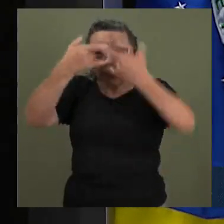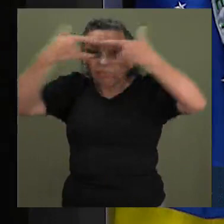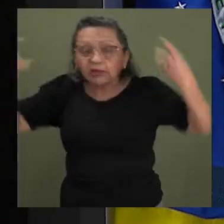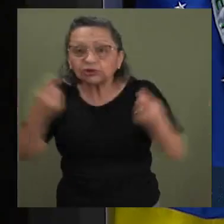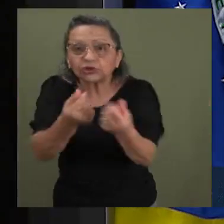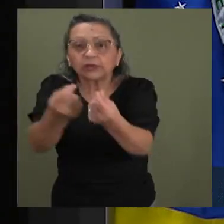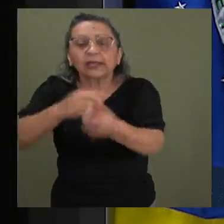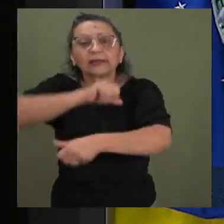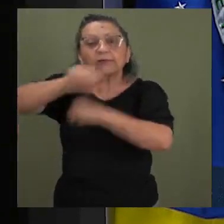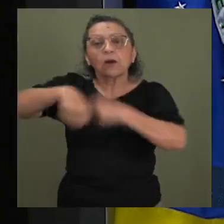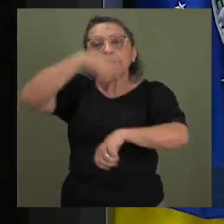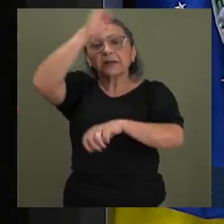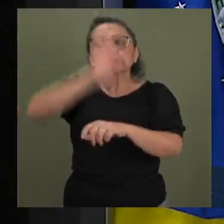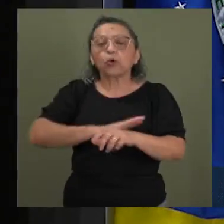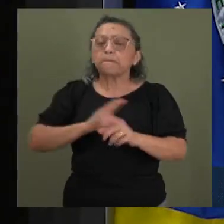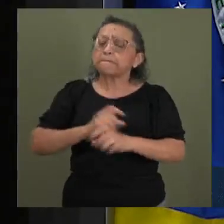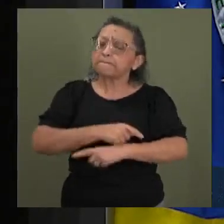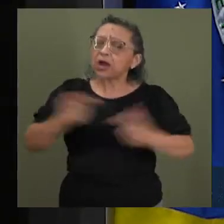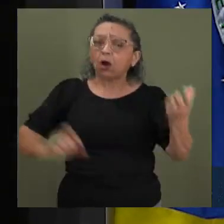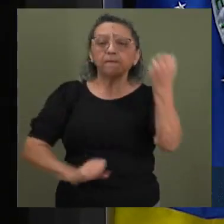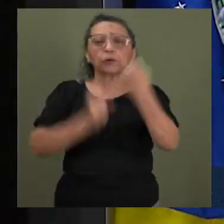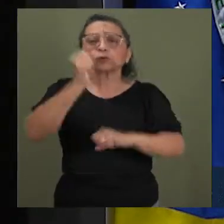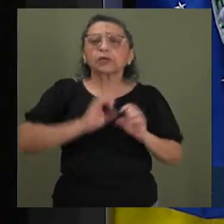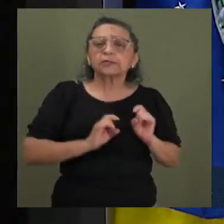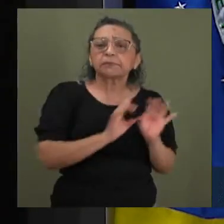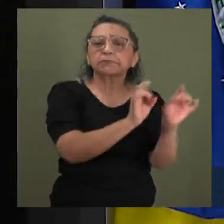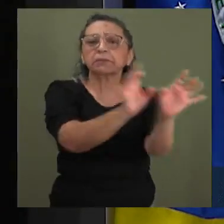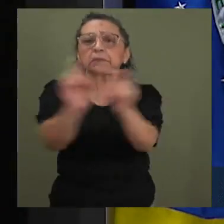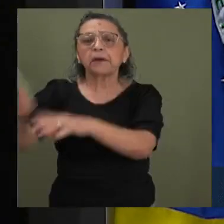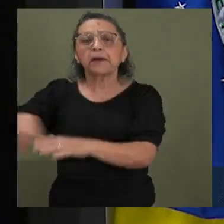produtor e exportador mundial de maconha.